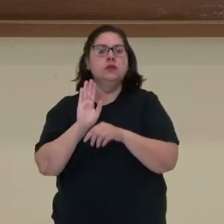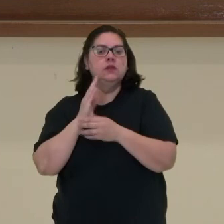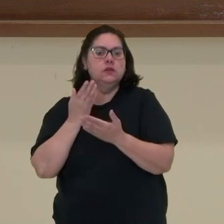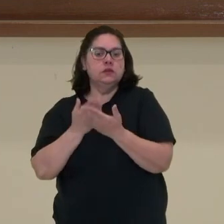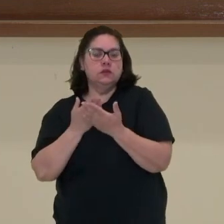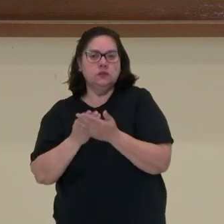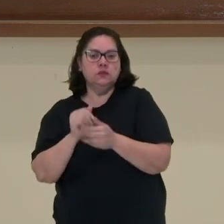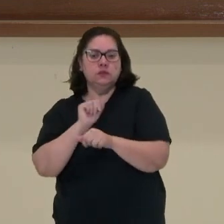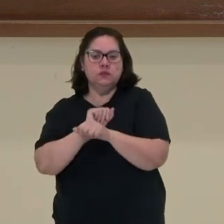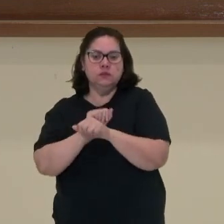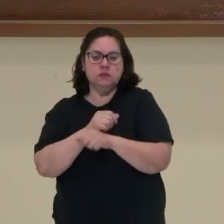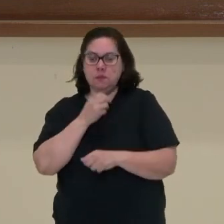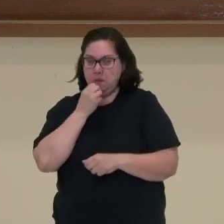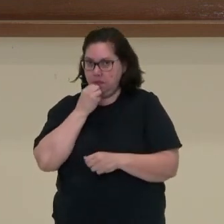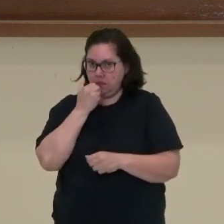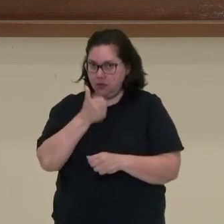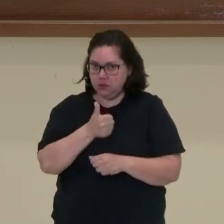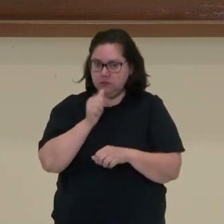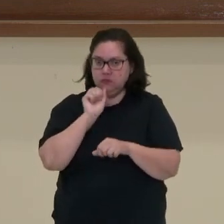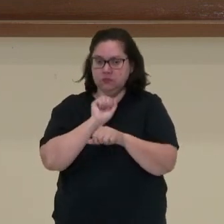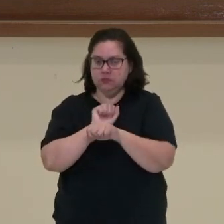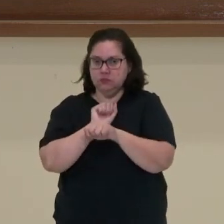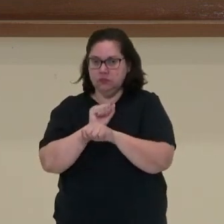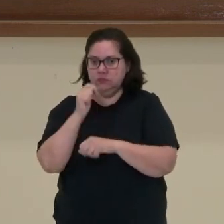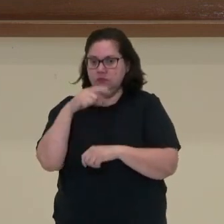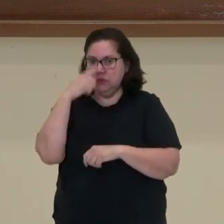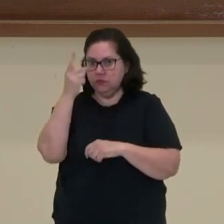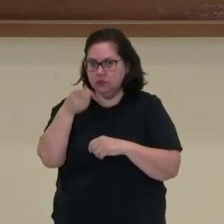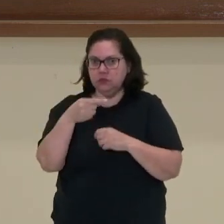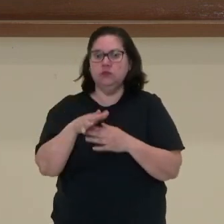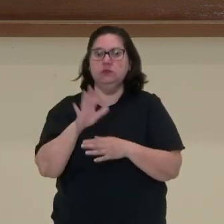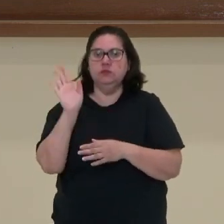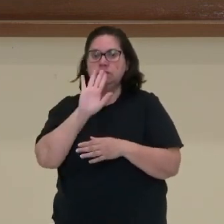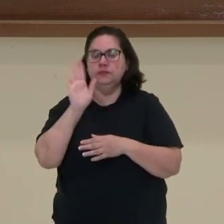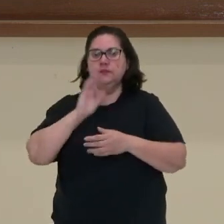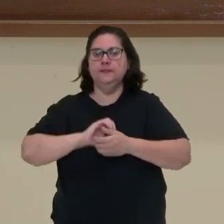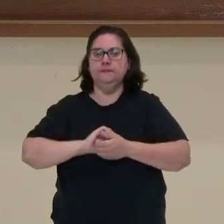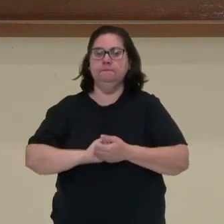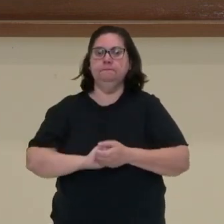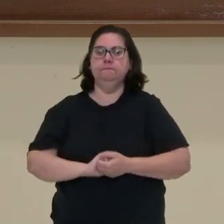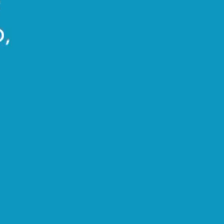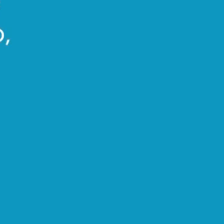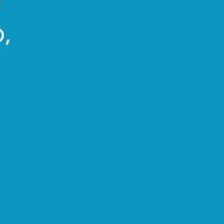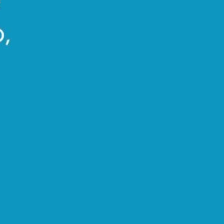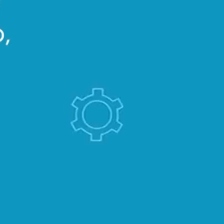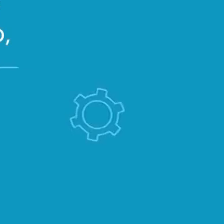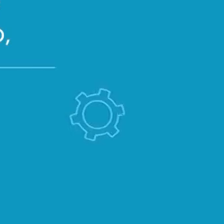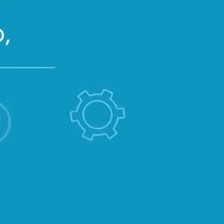espero que tenha sido proveitosa e nos encontramos na próxima oportunidade. Até lá. Tchau, tchau.